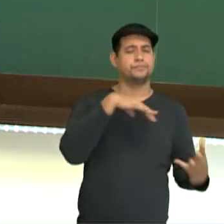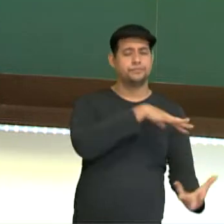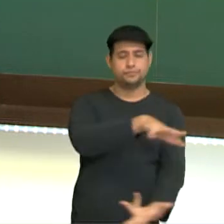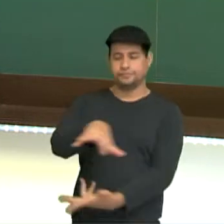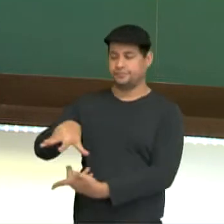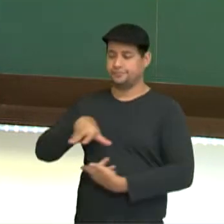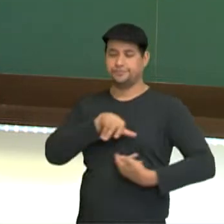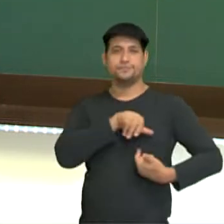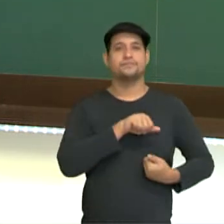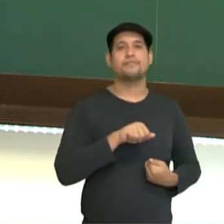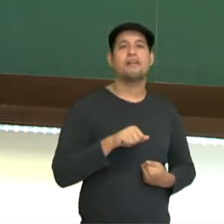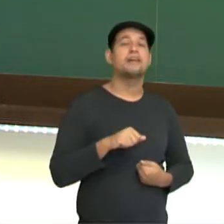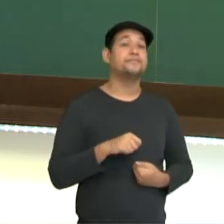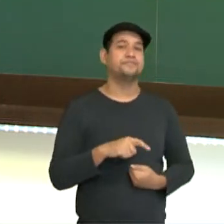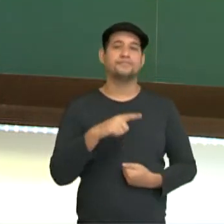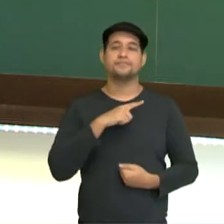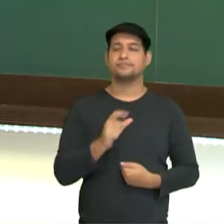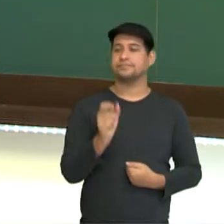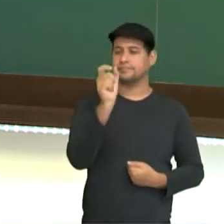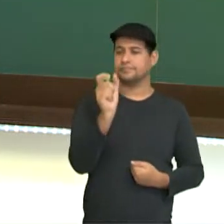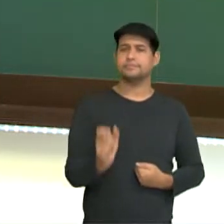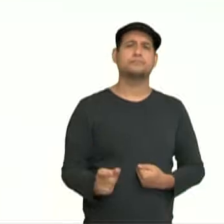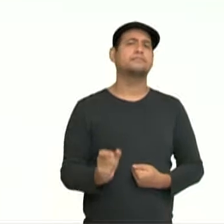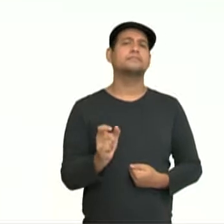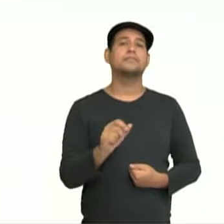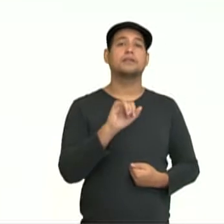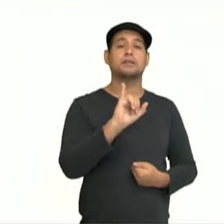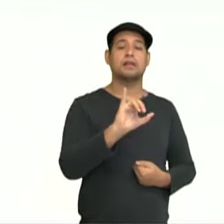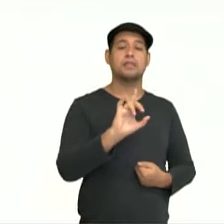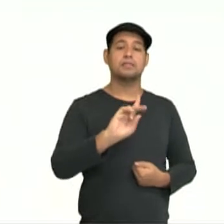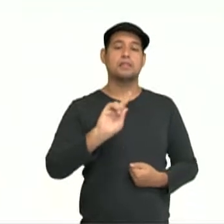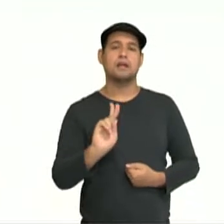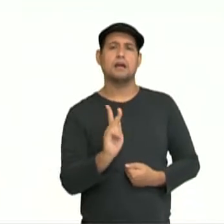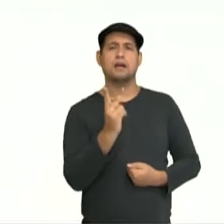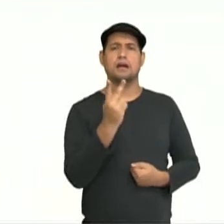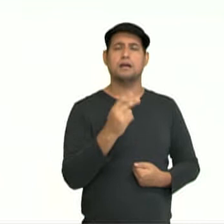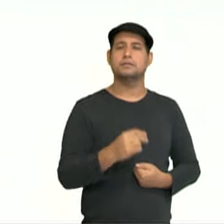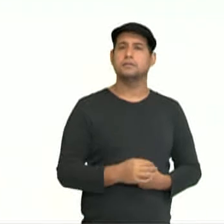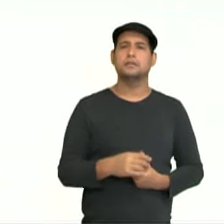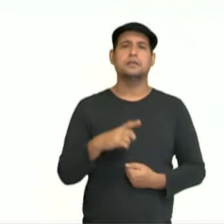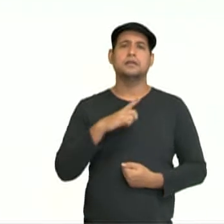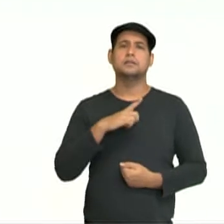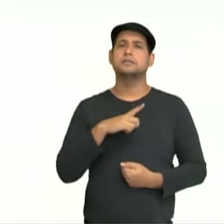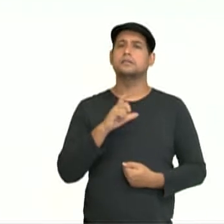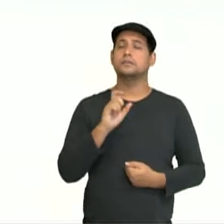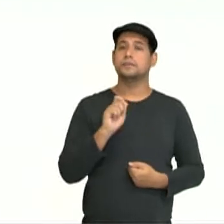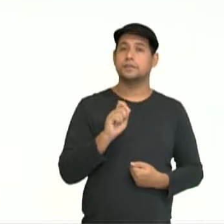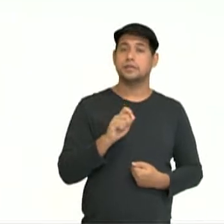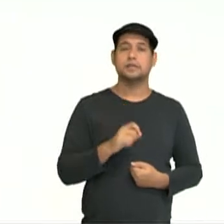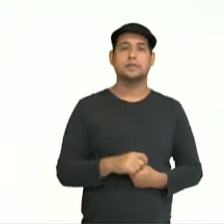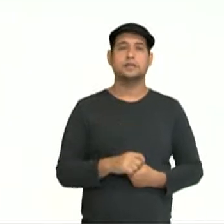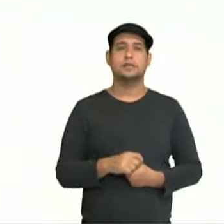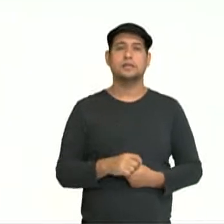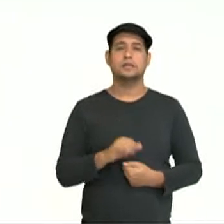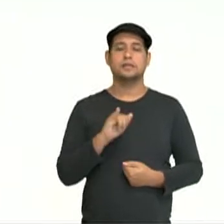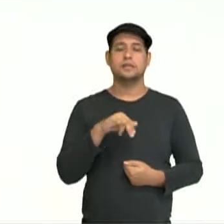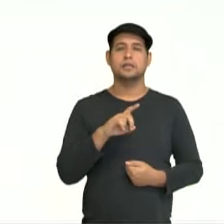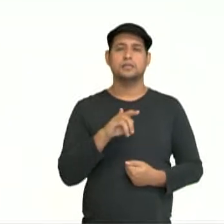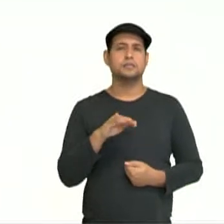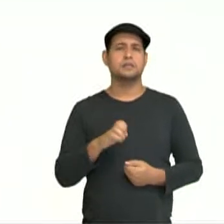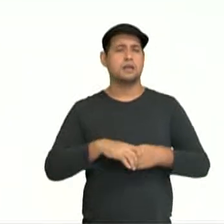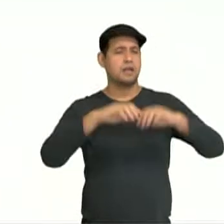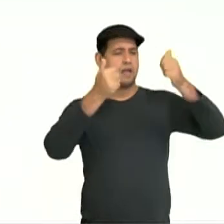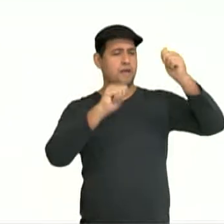planeta. Aqui nós temos uma caracterização do IDH. No IDH nós temos a caracterização de um índice que